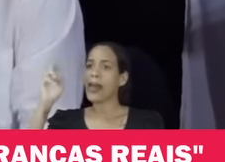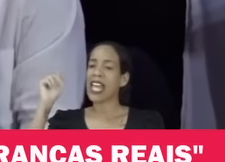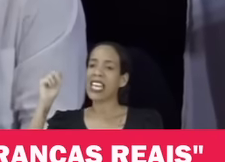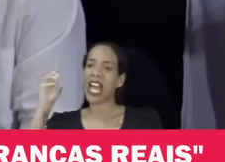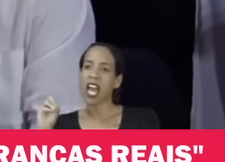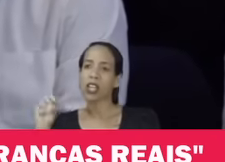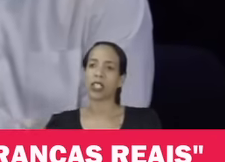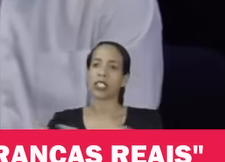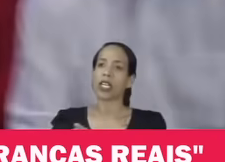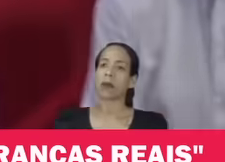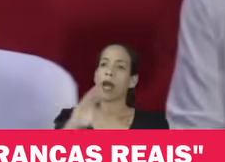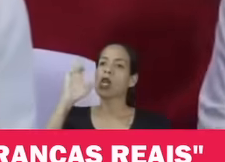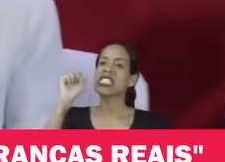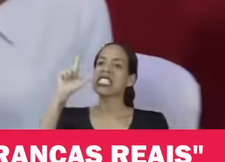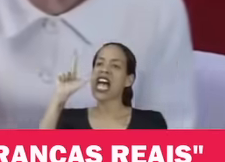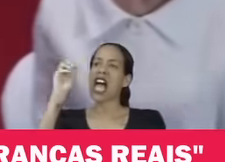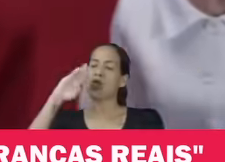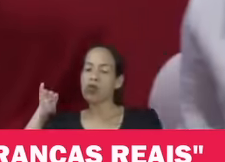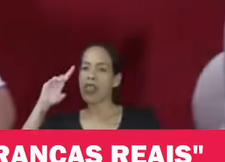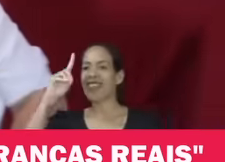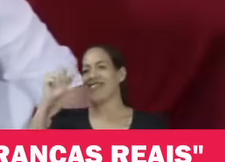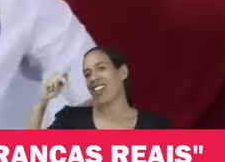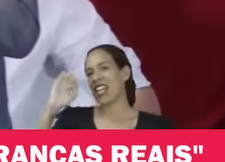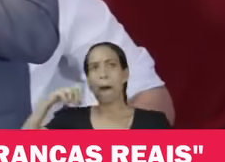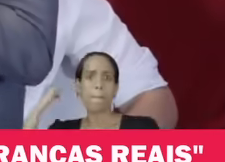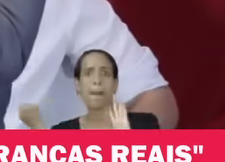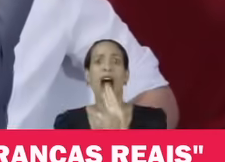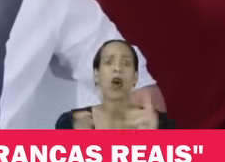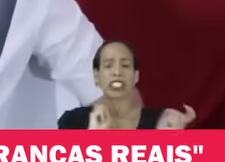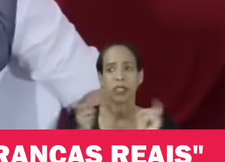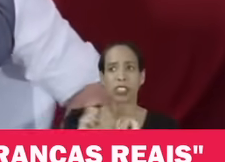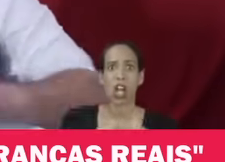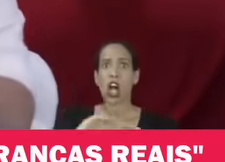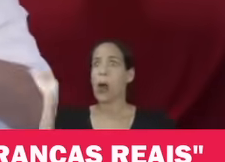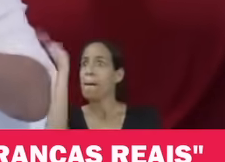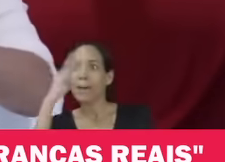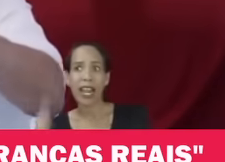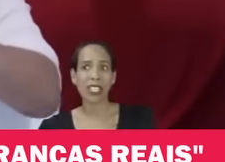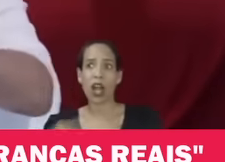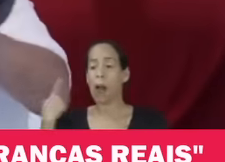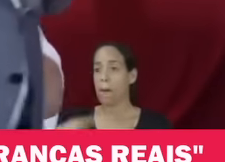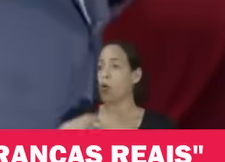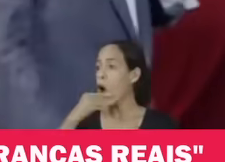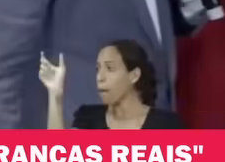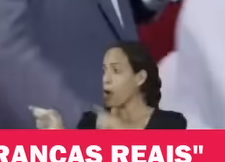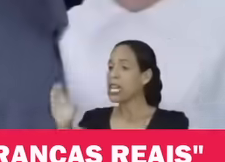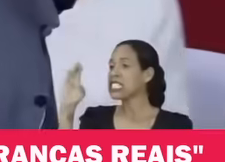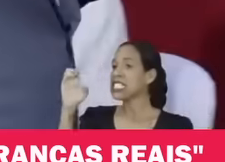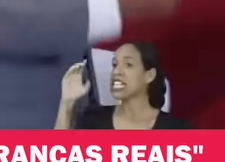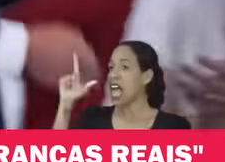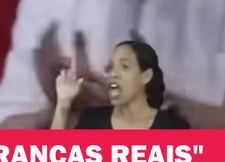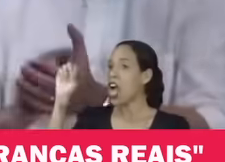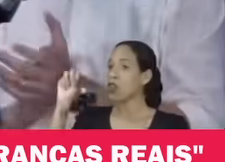do Celso Daniel marcou a nossa administração, não em Santo André, no Brasil inteiro, porque o Celso era exemplo e